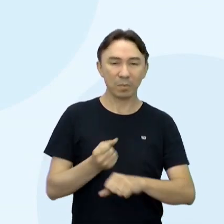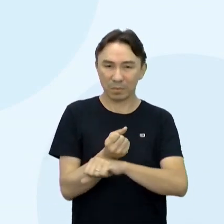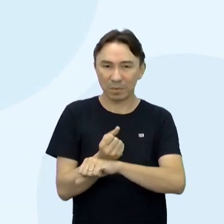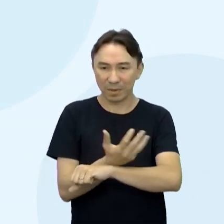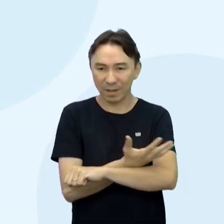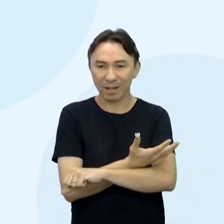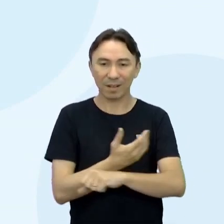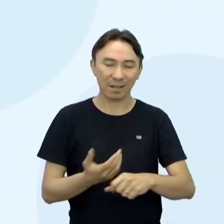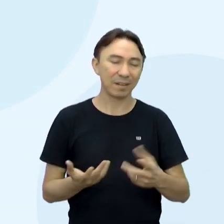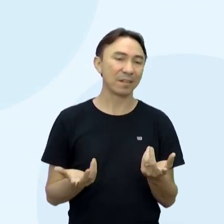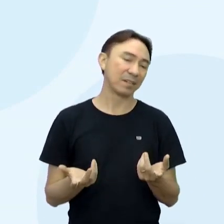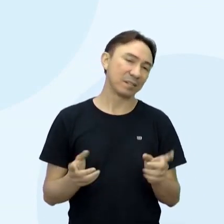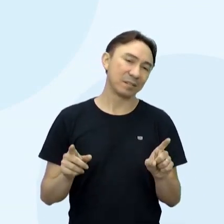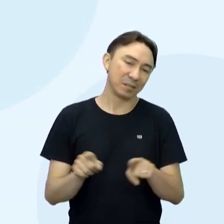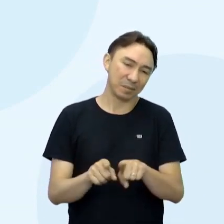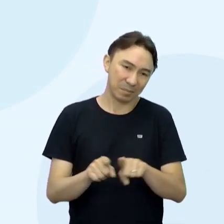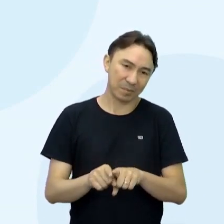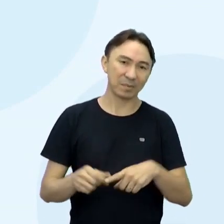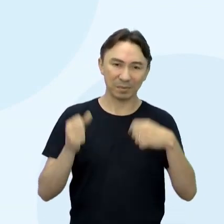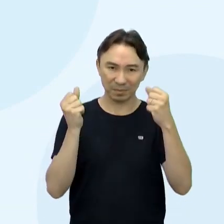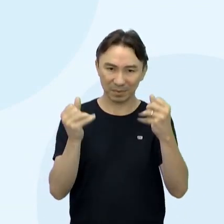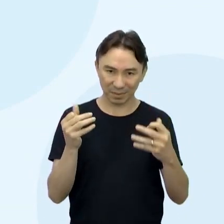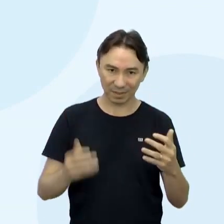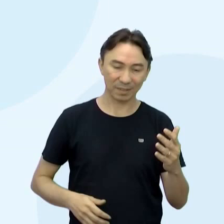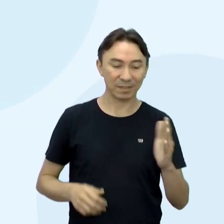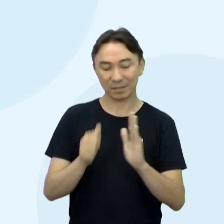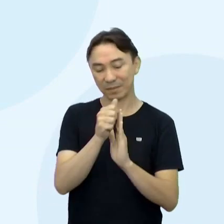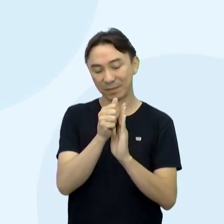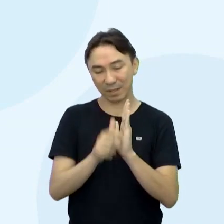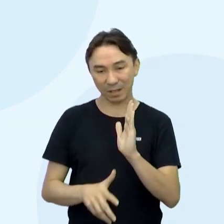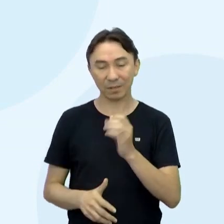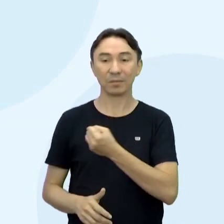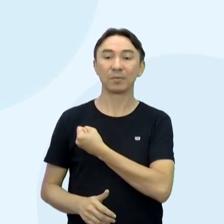da atividade 4.